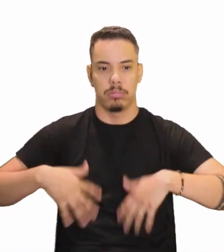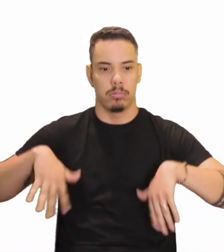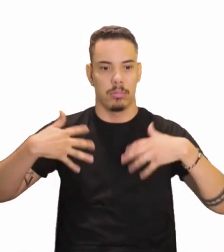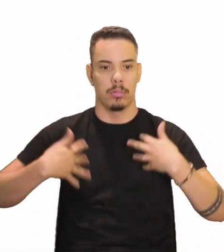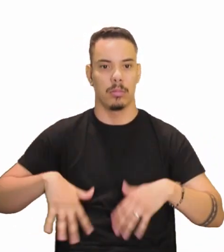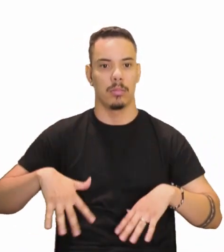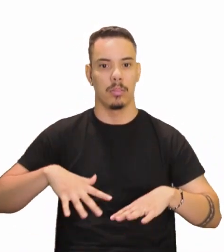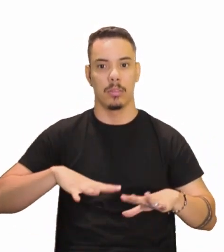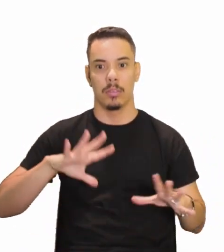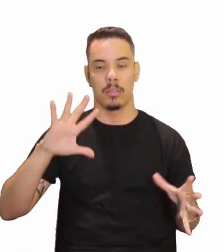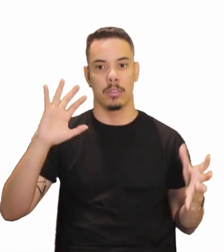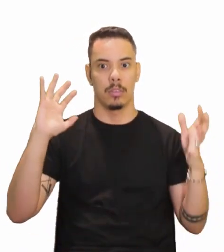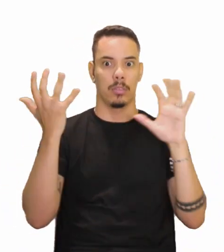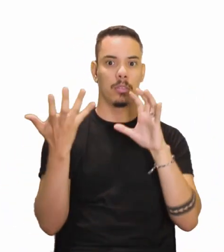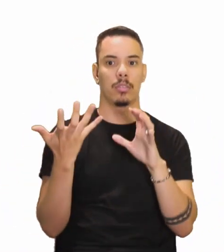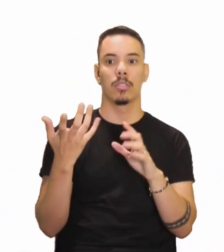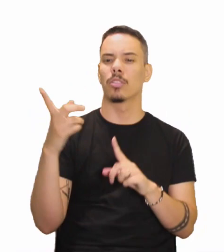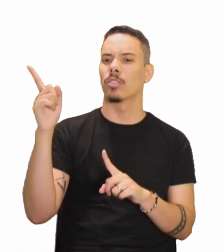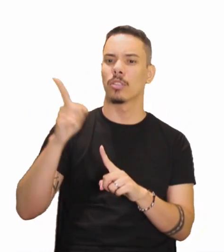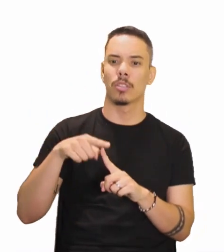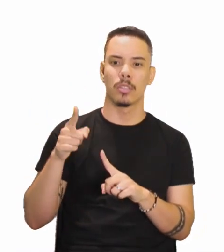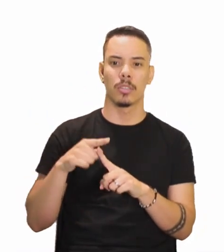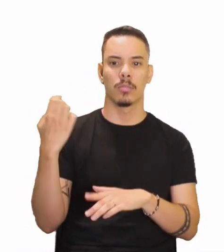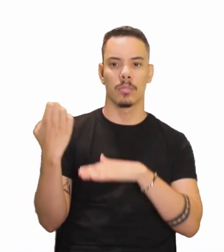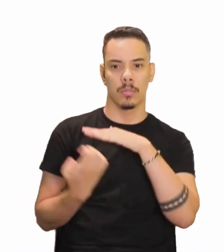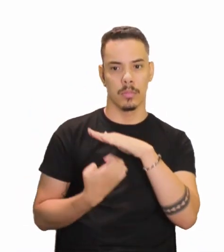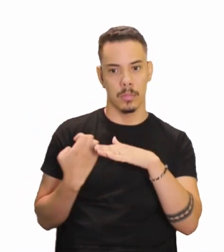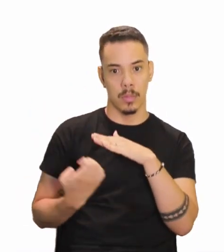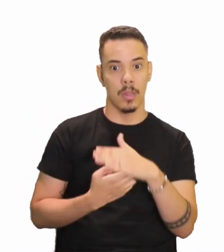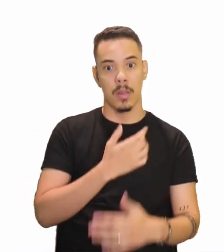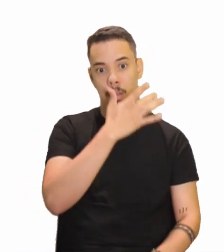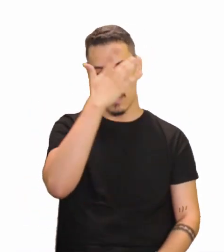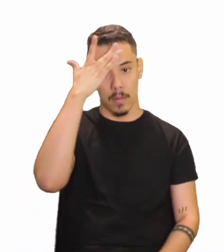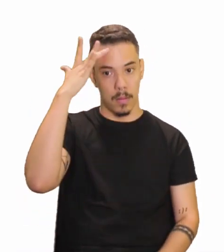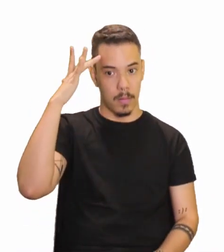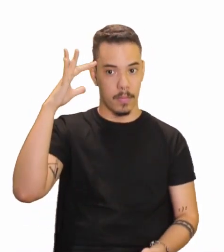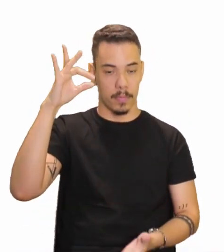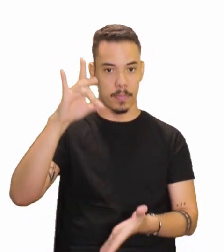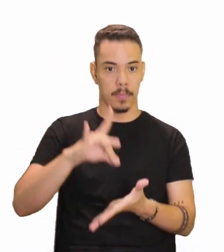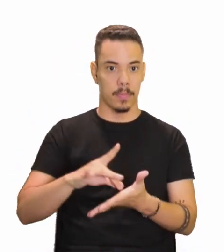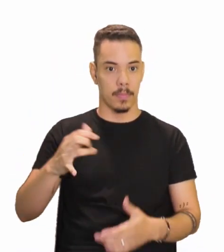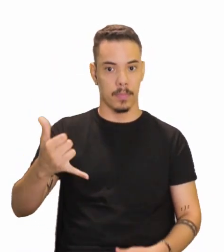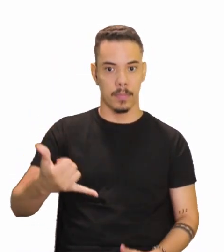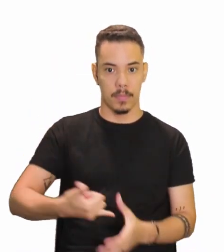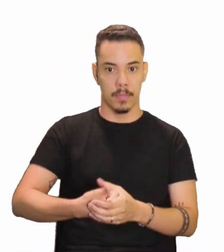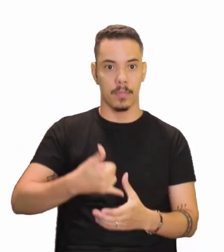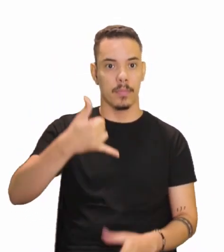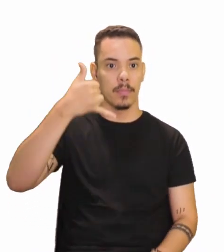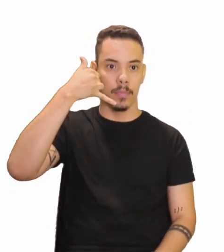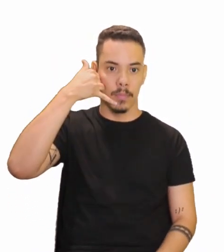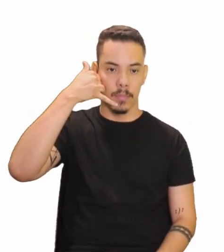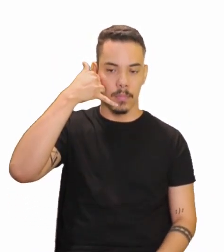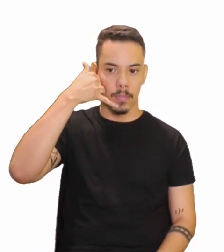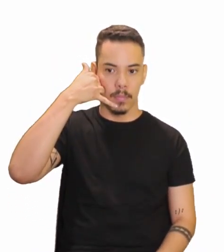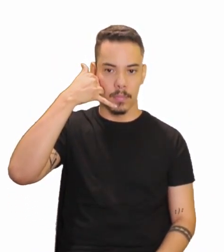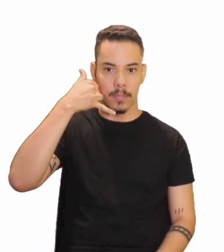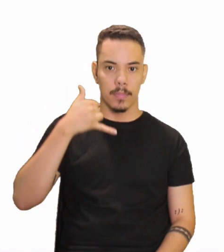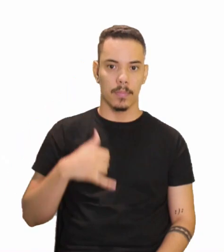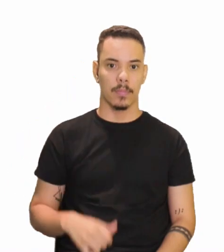e desliguei Que tipo de empresa deixar ali uma pessoa de verdade atender o telefone